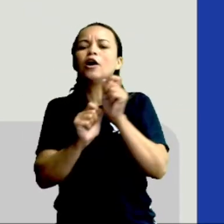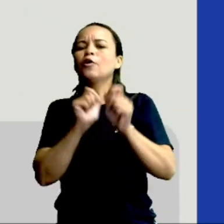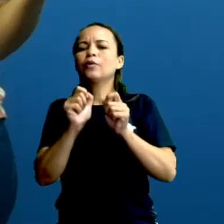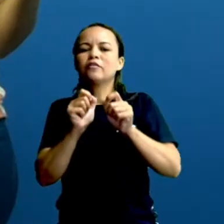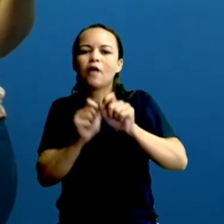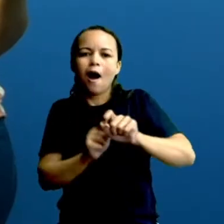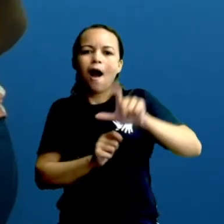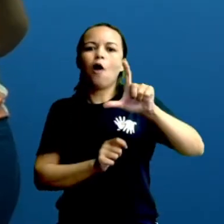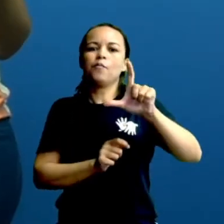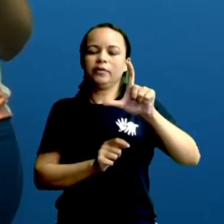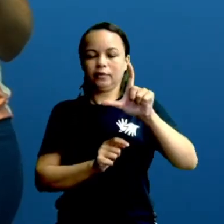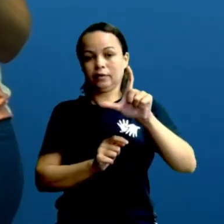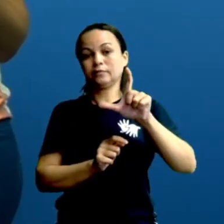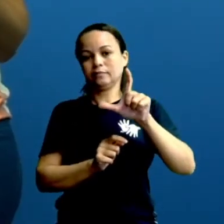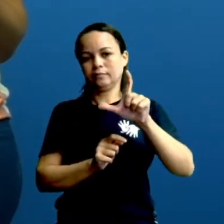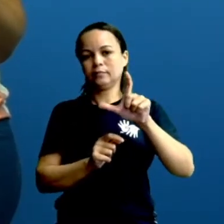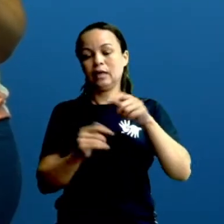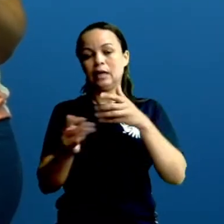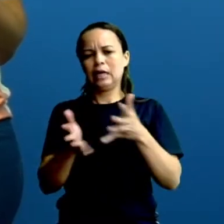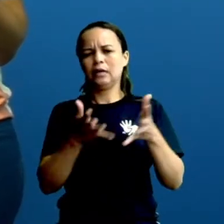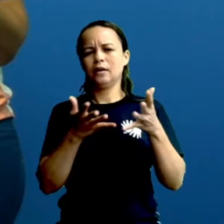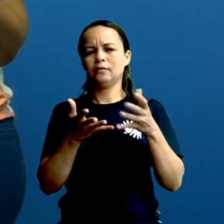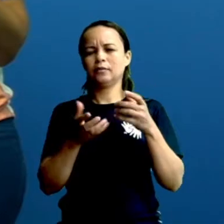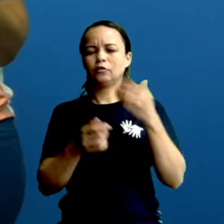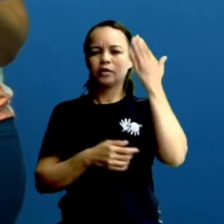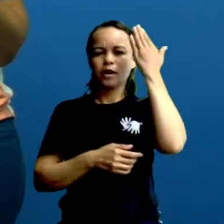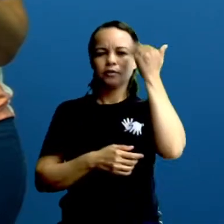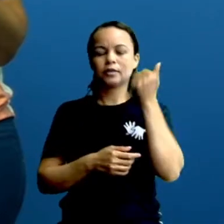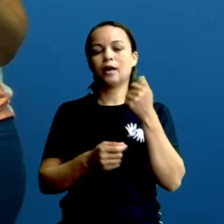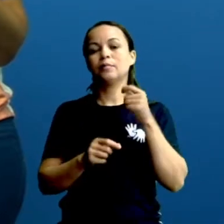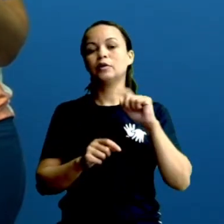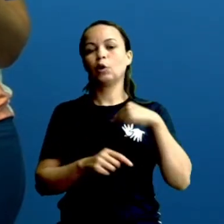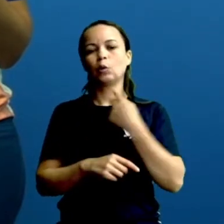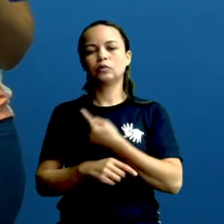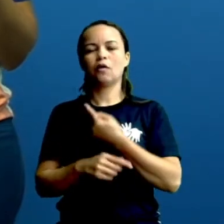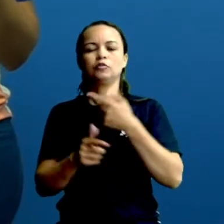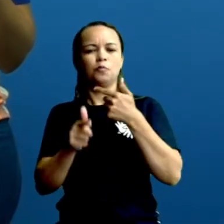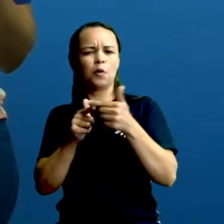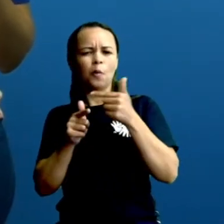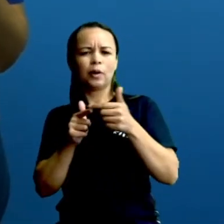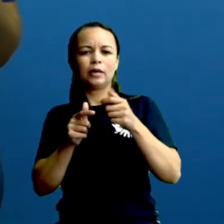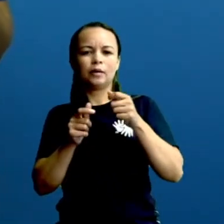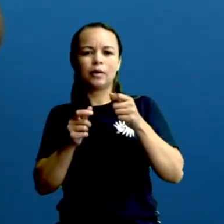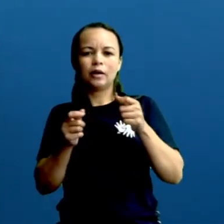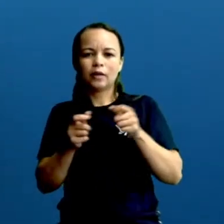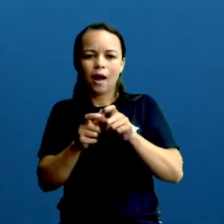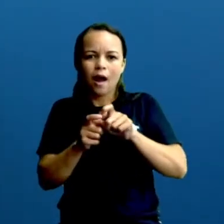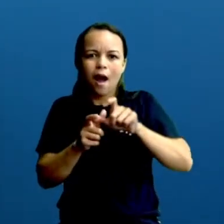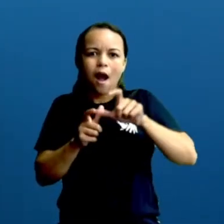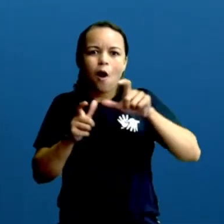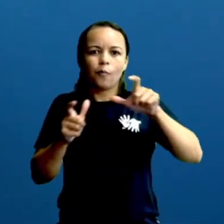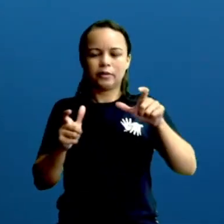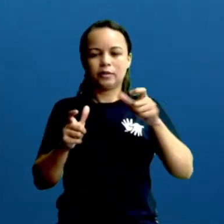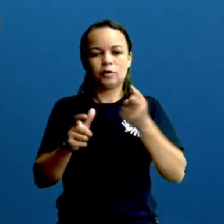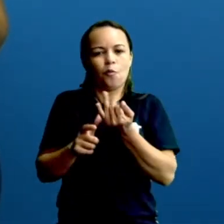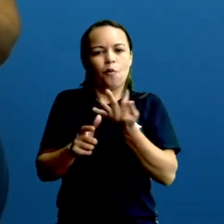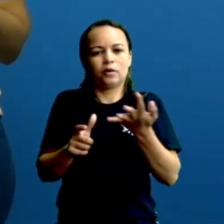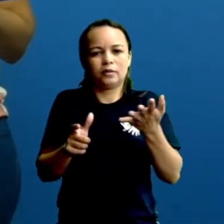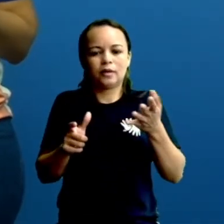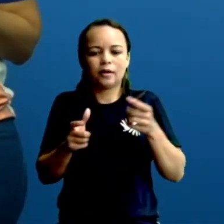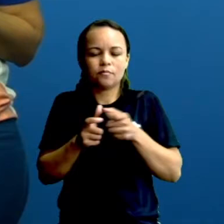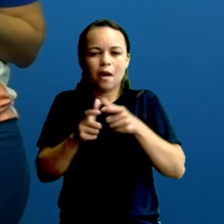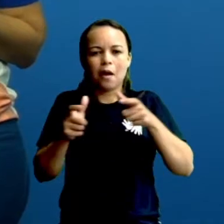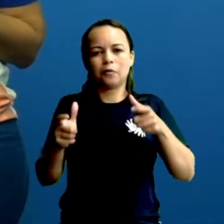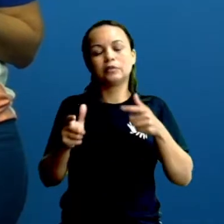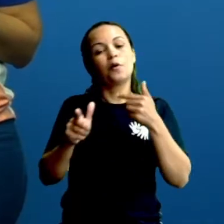sempre aumentando, né? Então, a gente já sabe que o nosso probleminha, ele está aumentando as quantidades. Então,